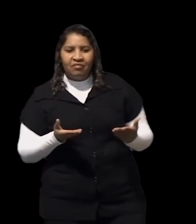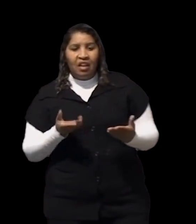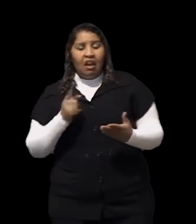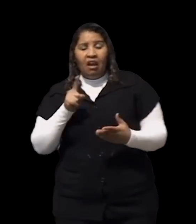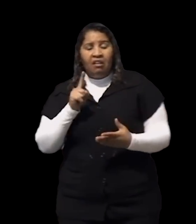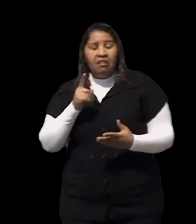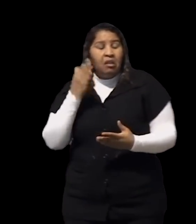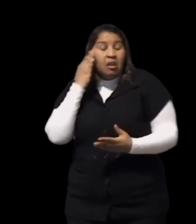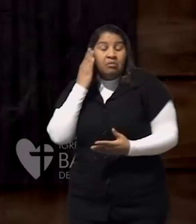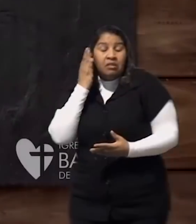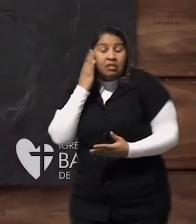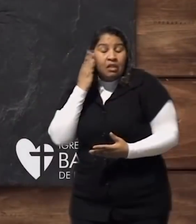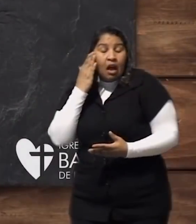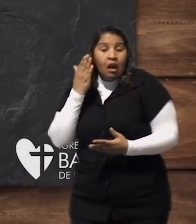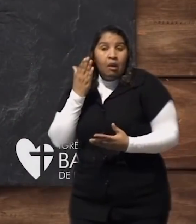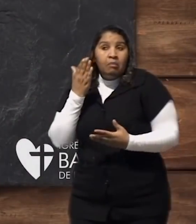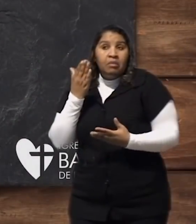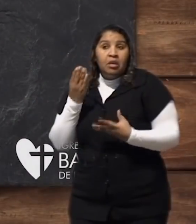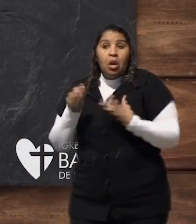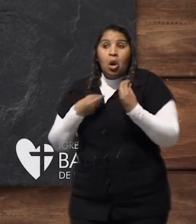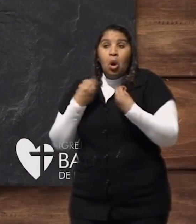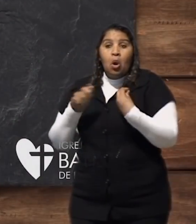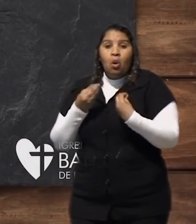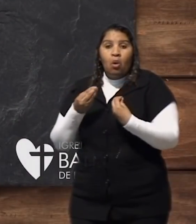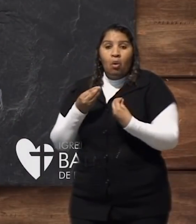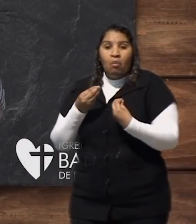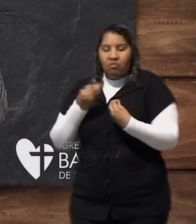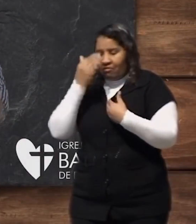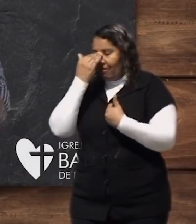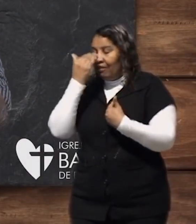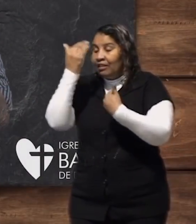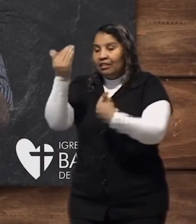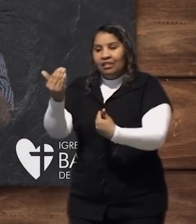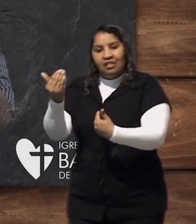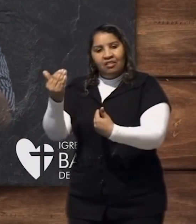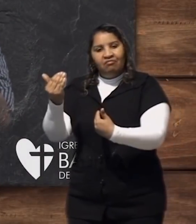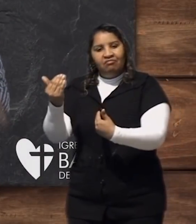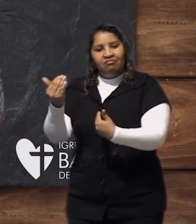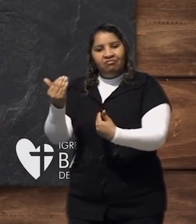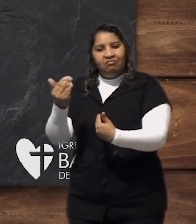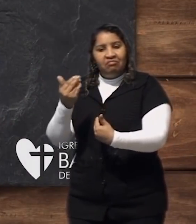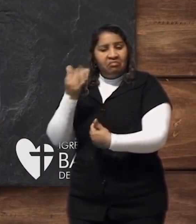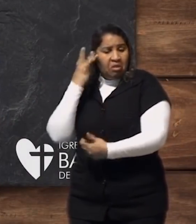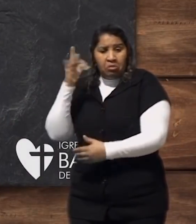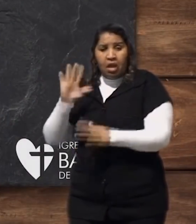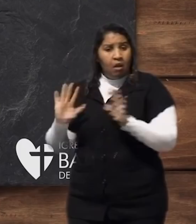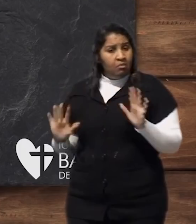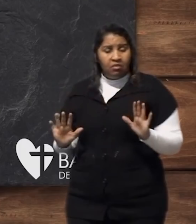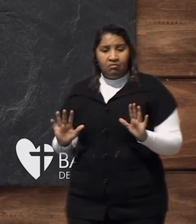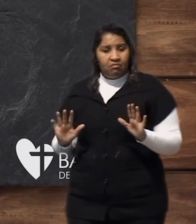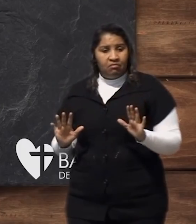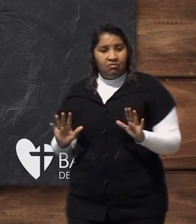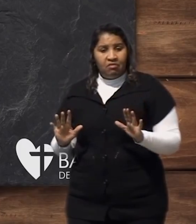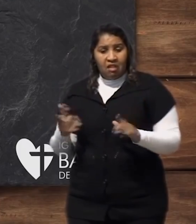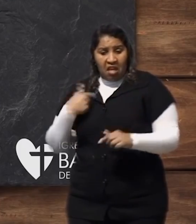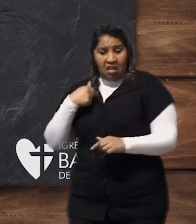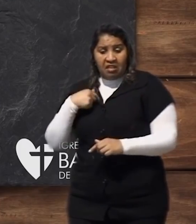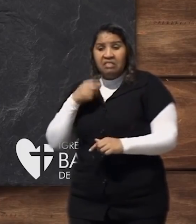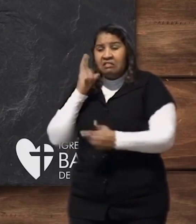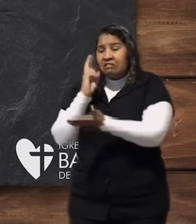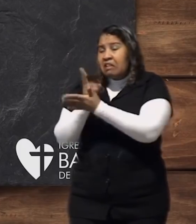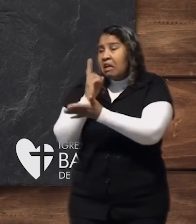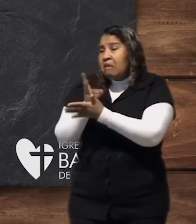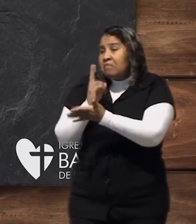mal-agradecido ele é um cobrador de dívidas e ele sempre para se comparar os demais para se eu sou melhor do que o outro